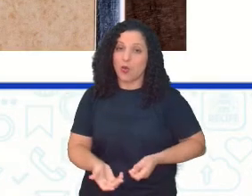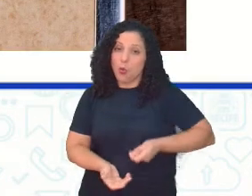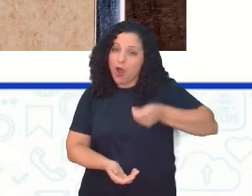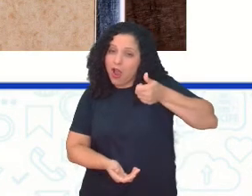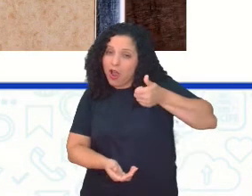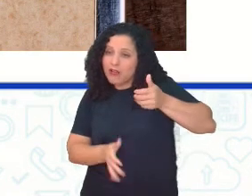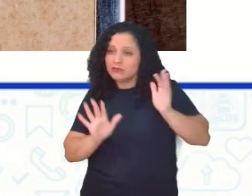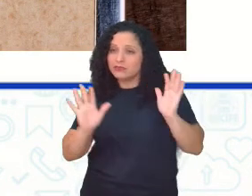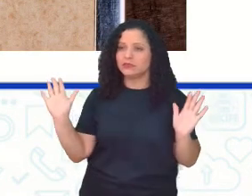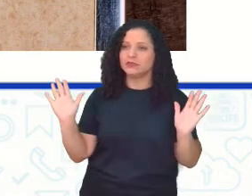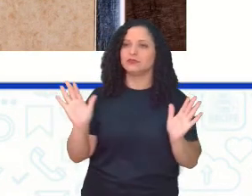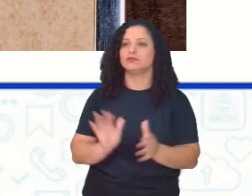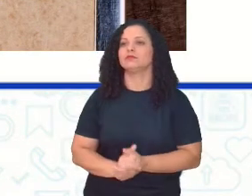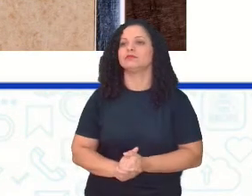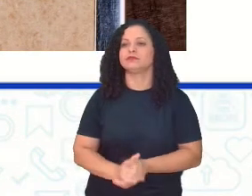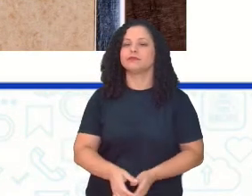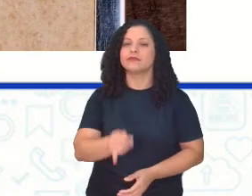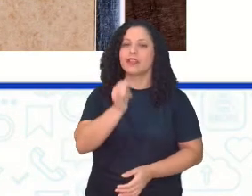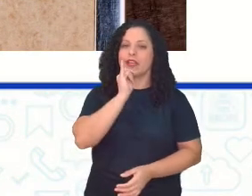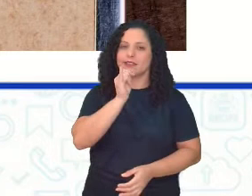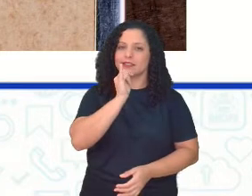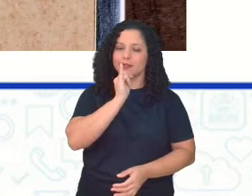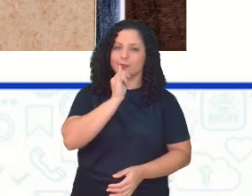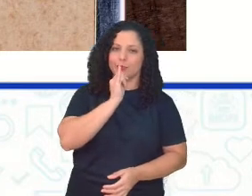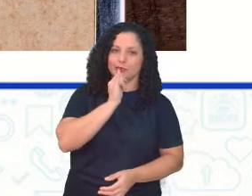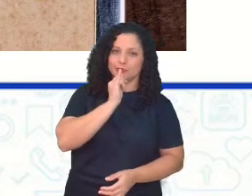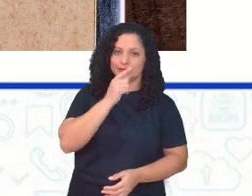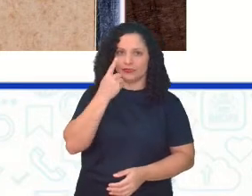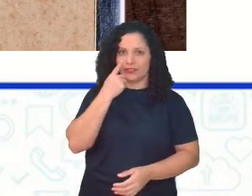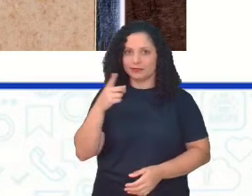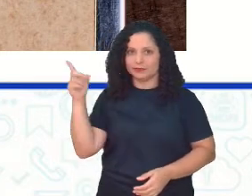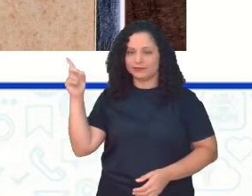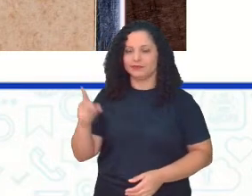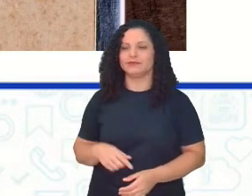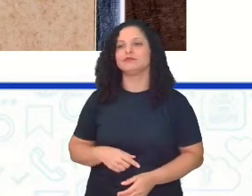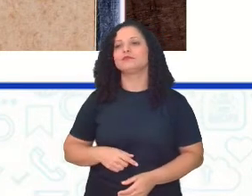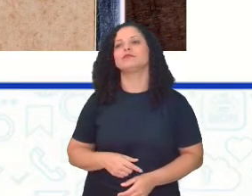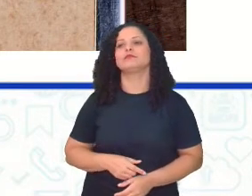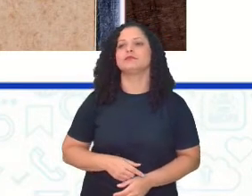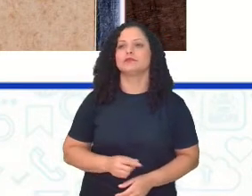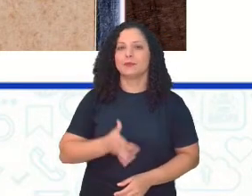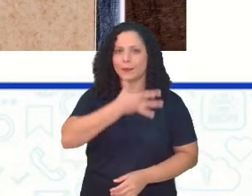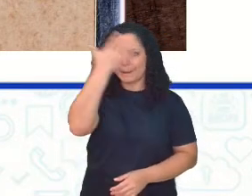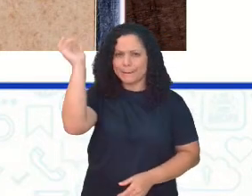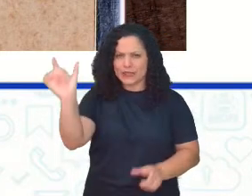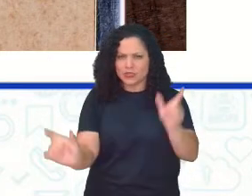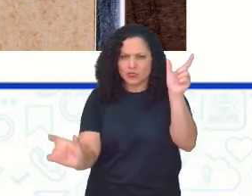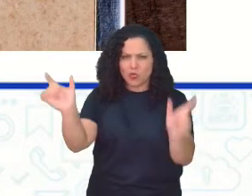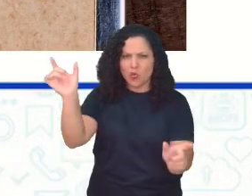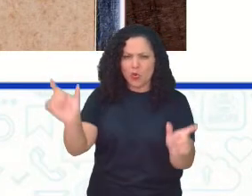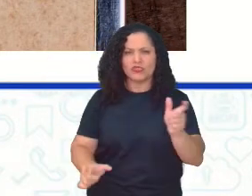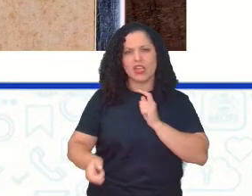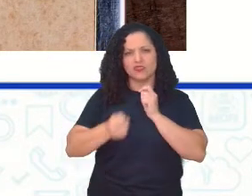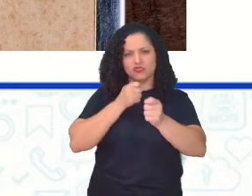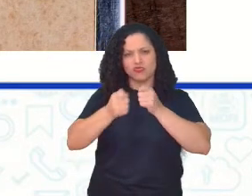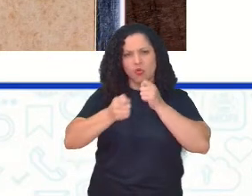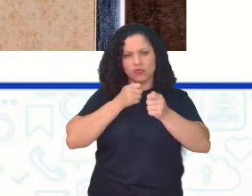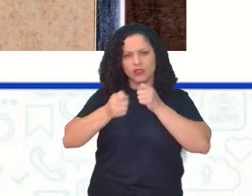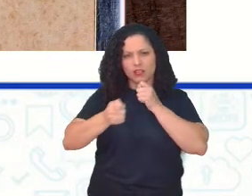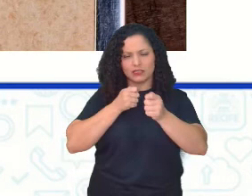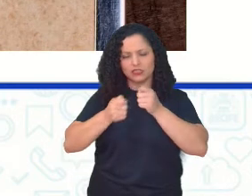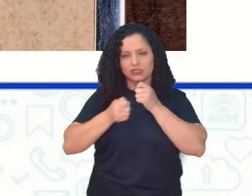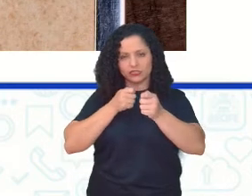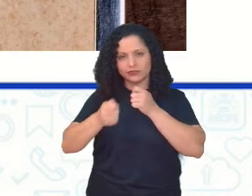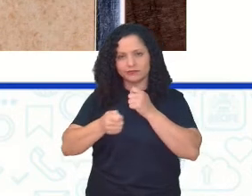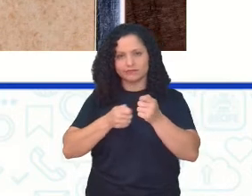é? Então, veja esse exemplo aqui. Os jornalistas protestaram após a decisão da